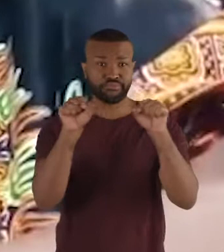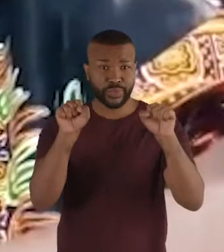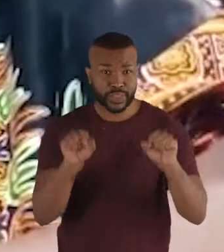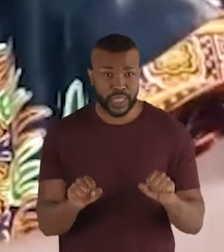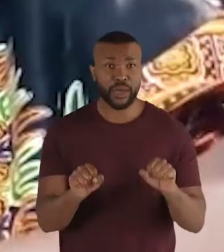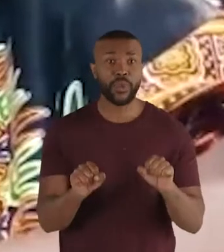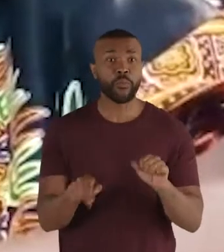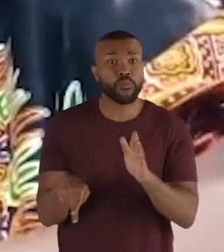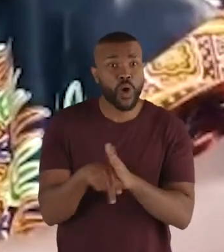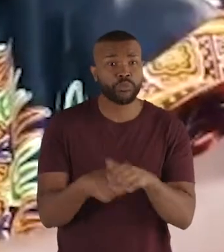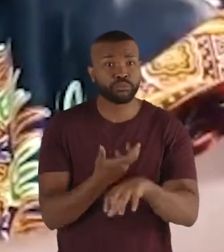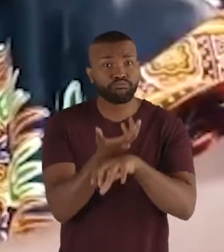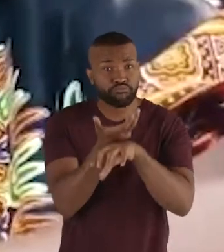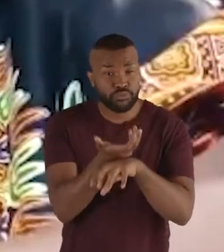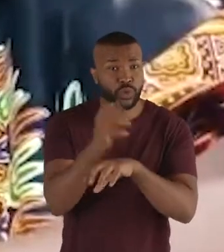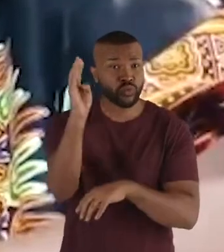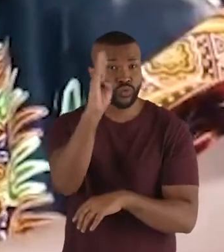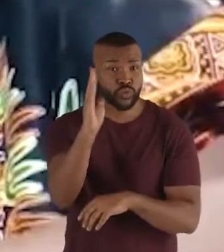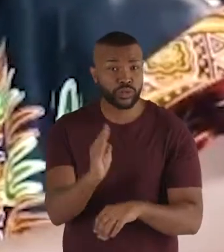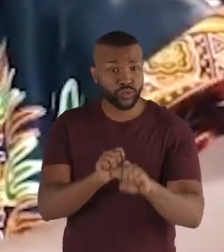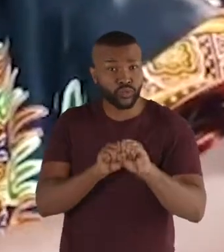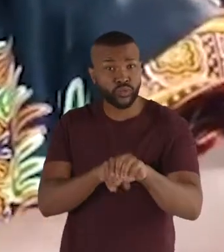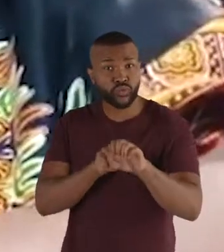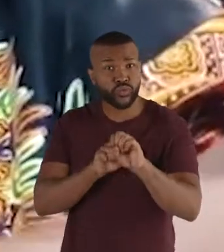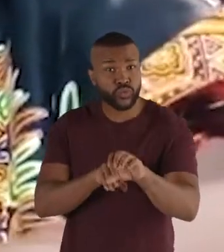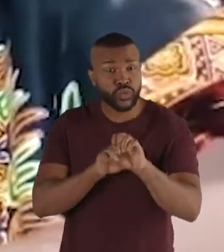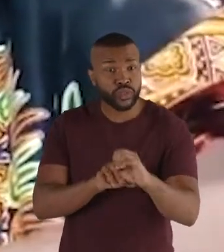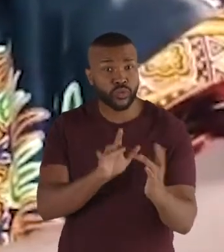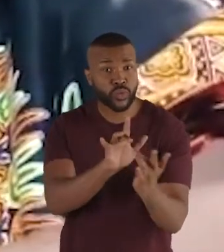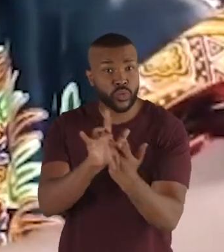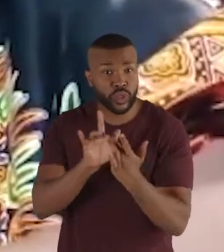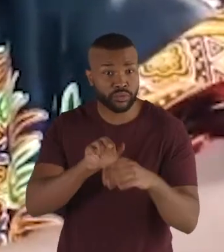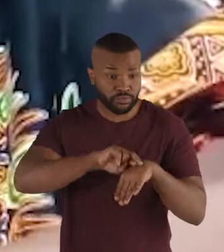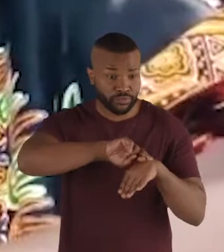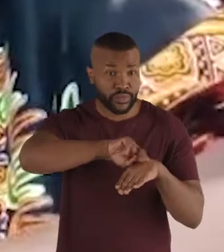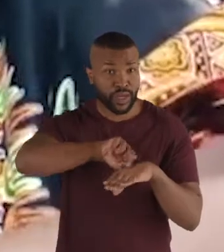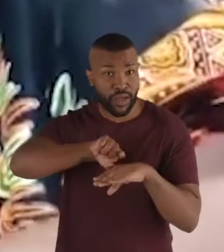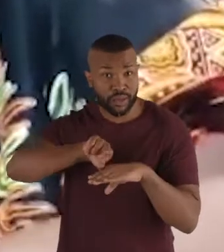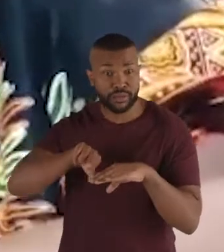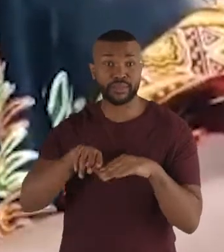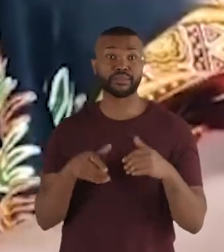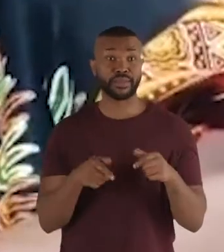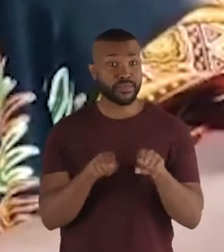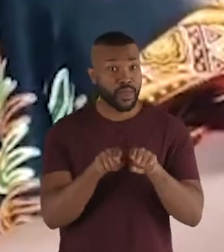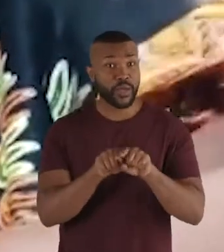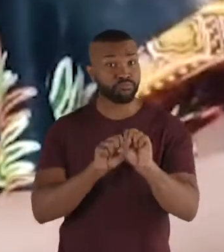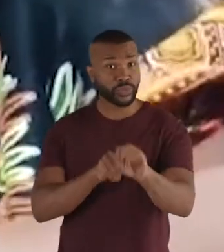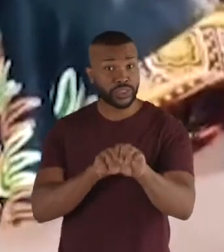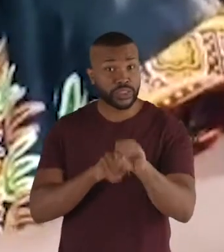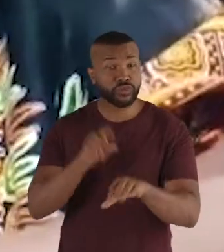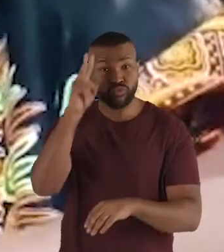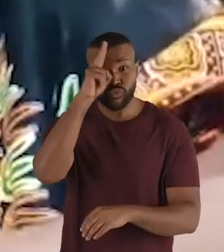nas diretrizes curriculares nacionais para a educação das relações étnico-raciais e para o ensino